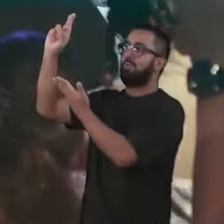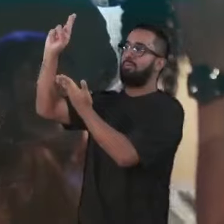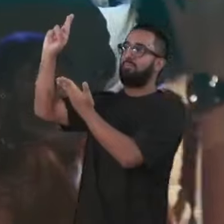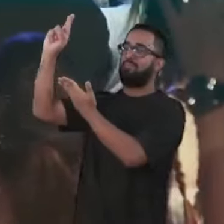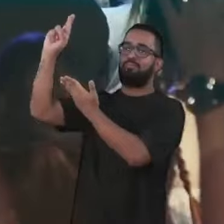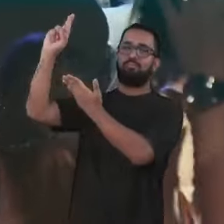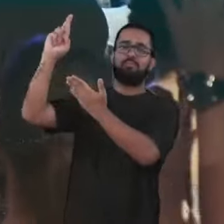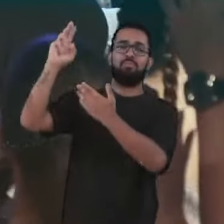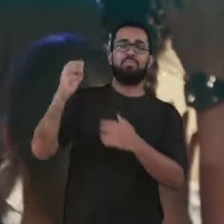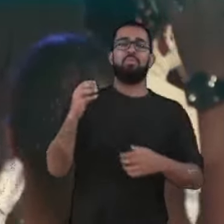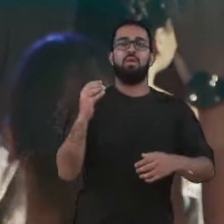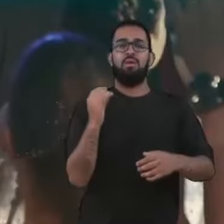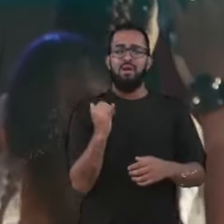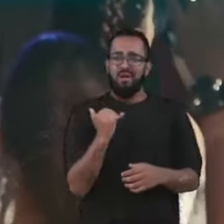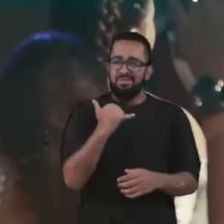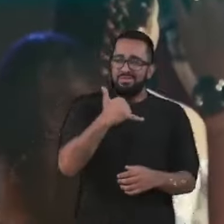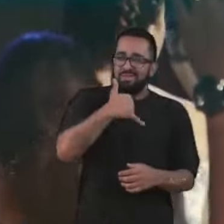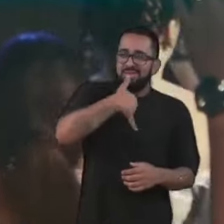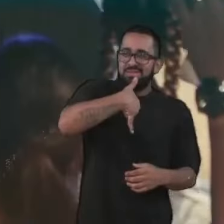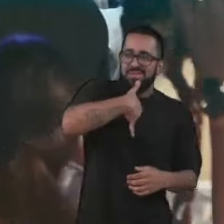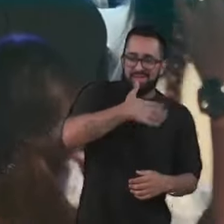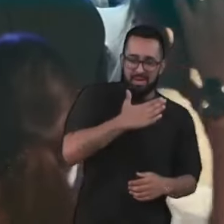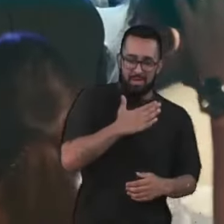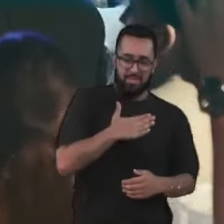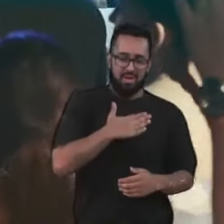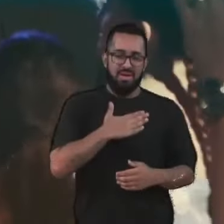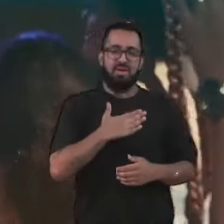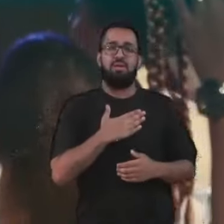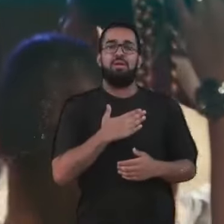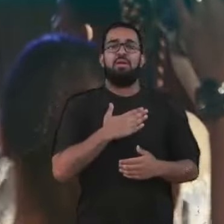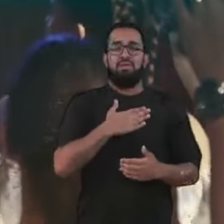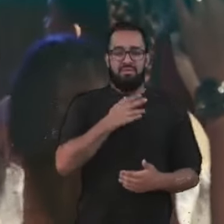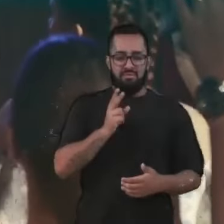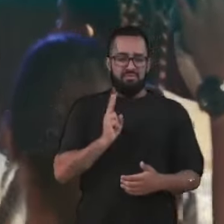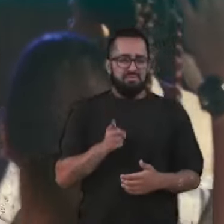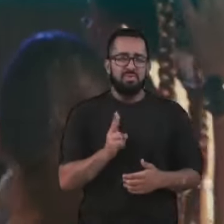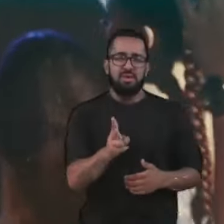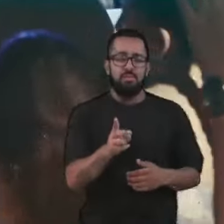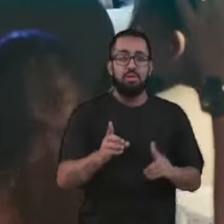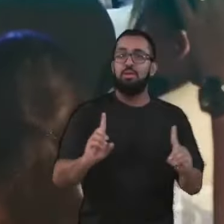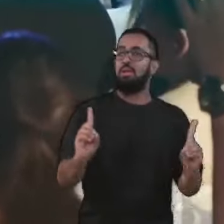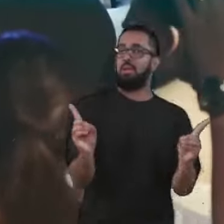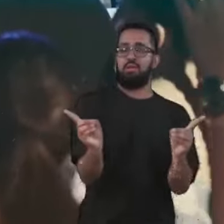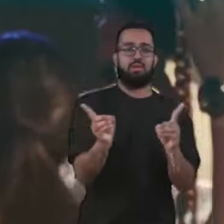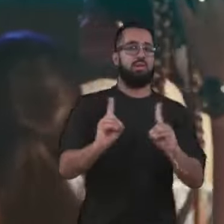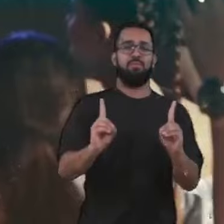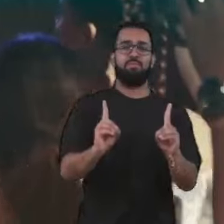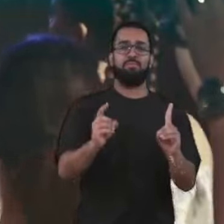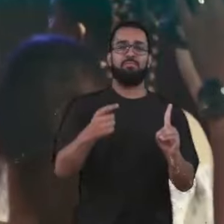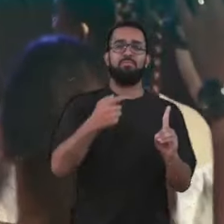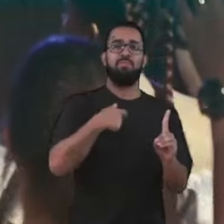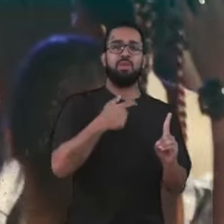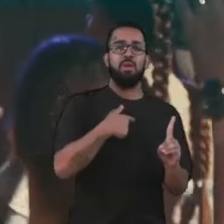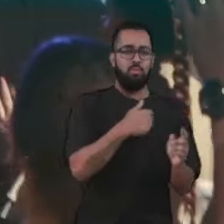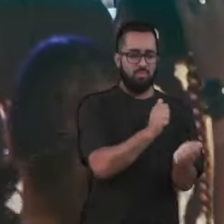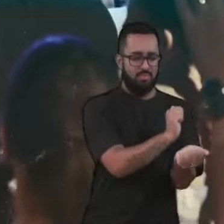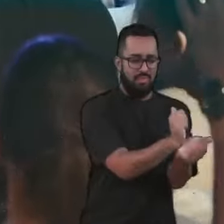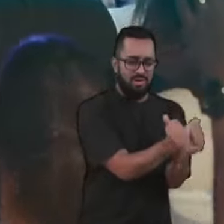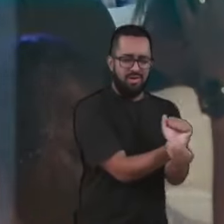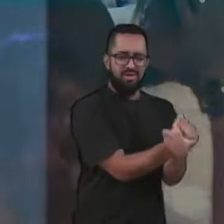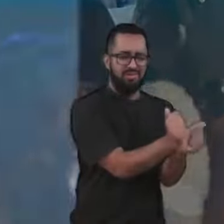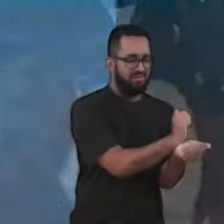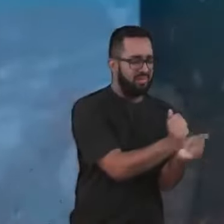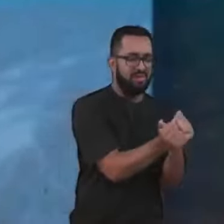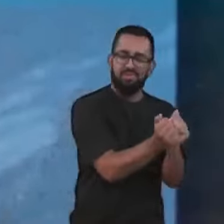tristeza não vai me dominar. Diga: a tristeza não vai governar minha vida. Diga: eu não ficarei dentro